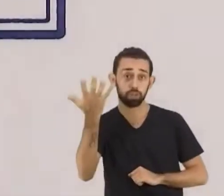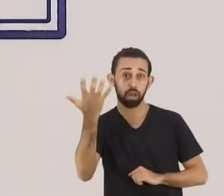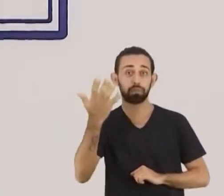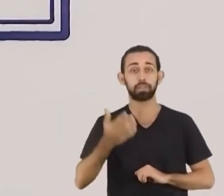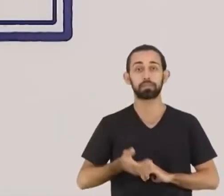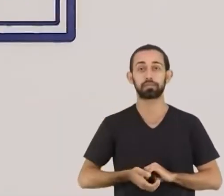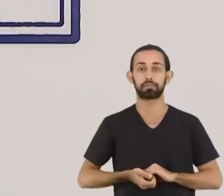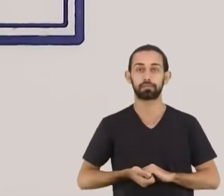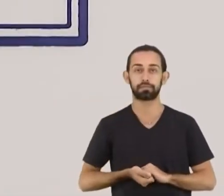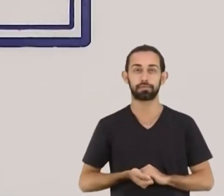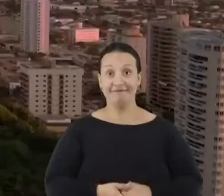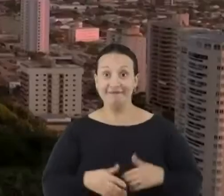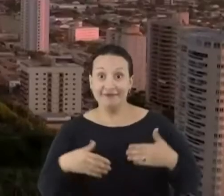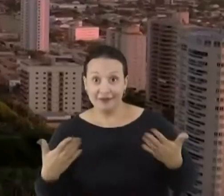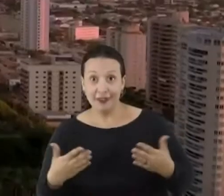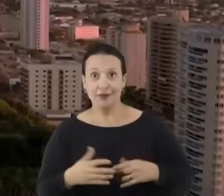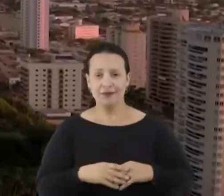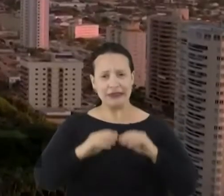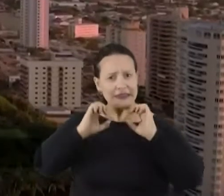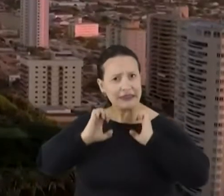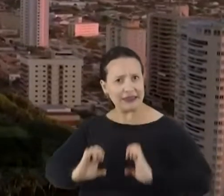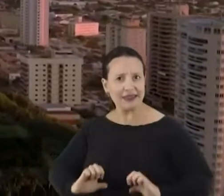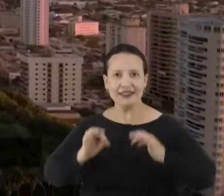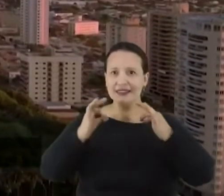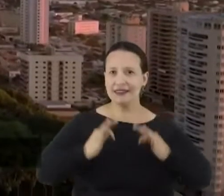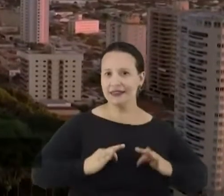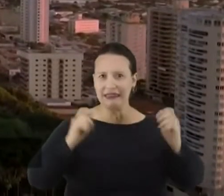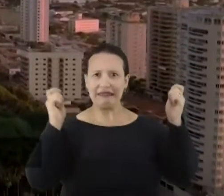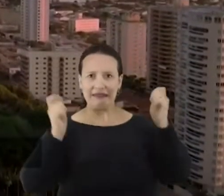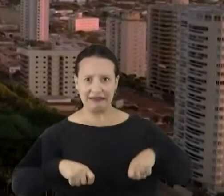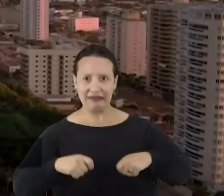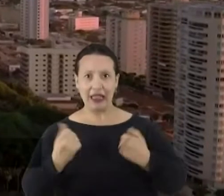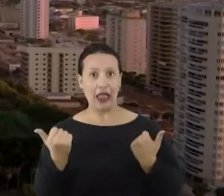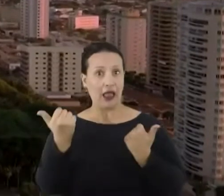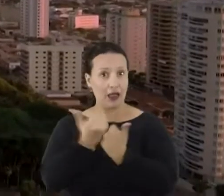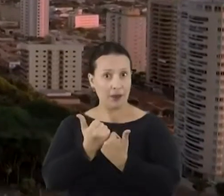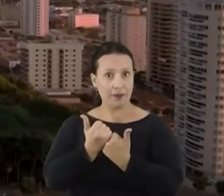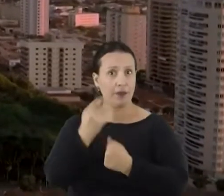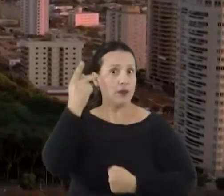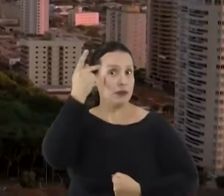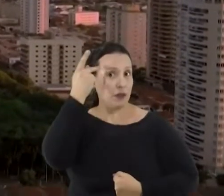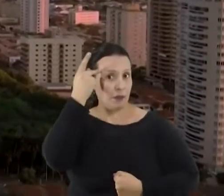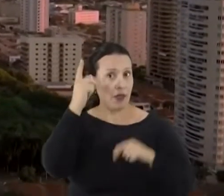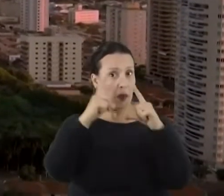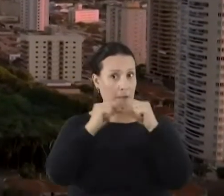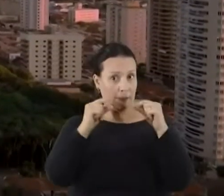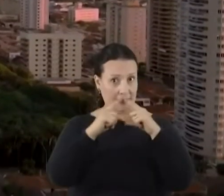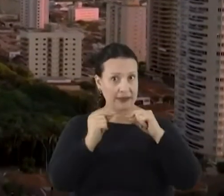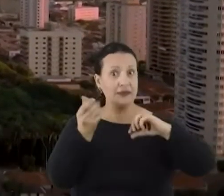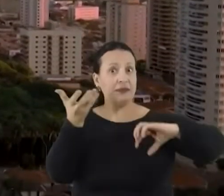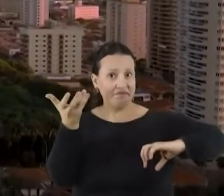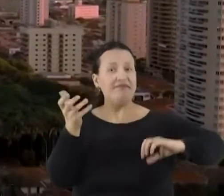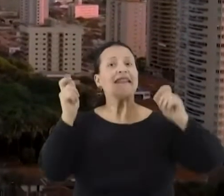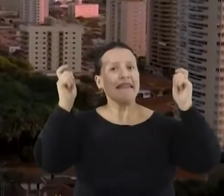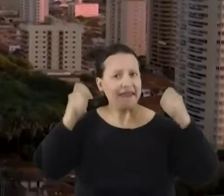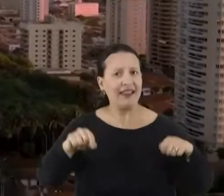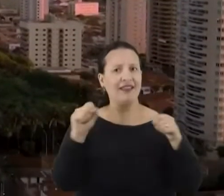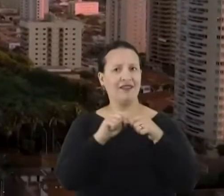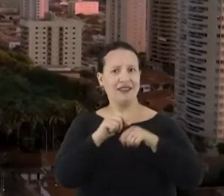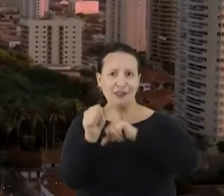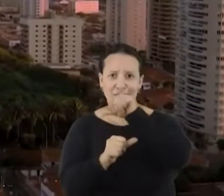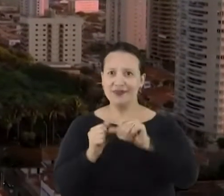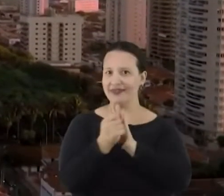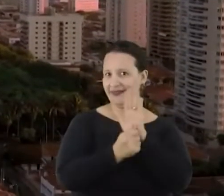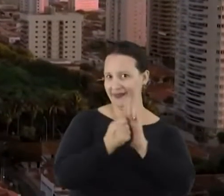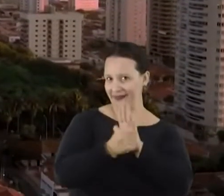Coca resolve. É isso. Com honestidade, competência e apoio dos governos estadual e federal, dá